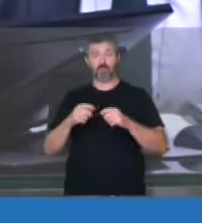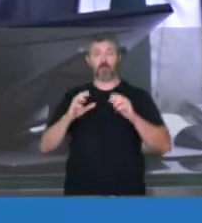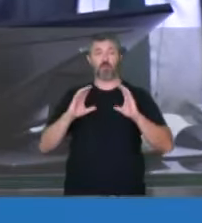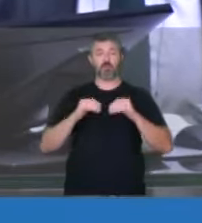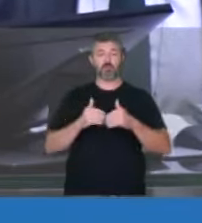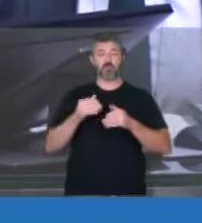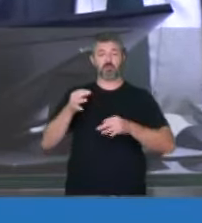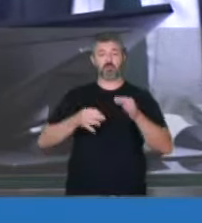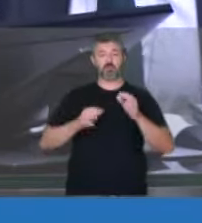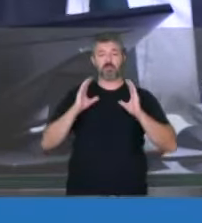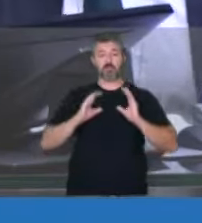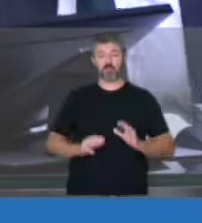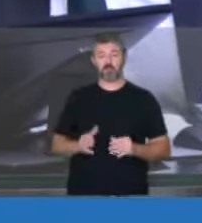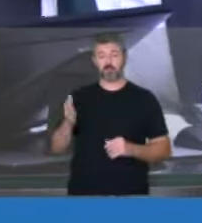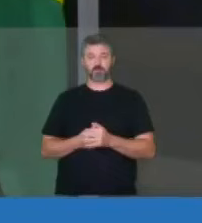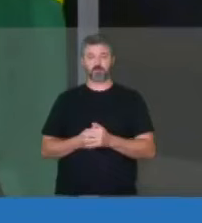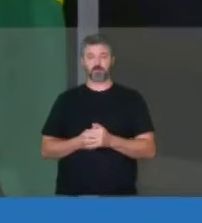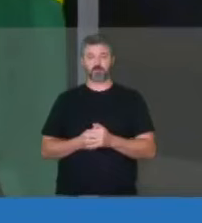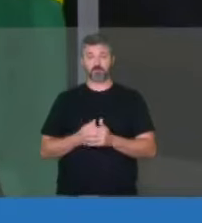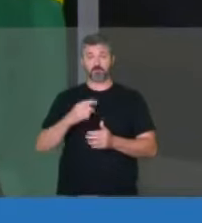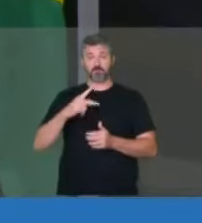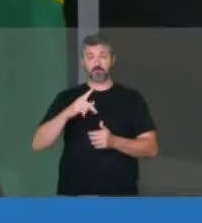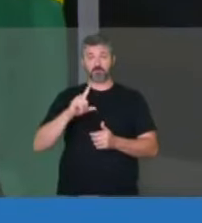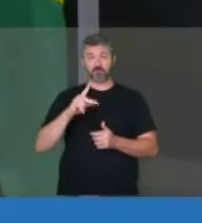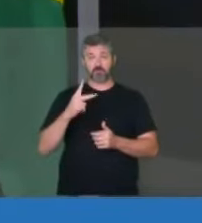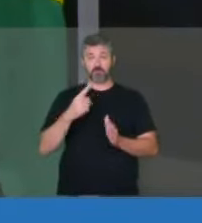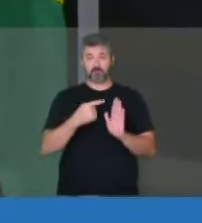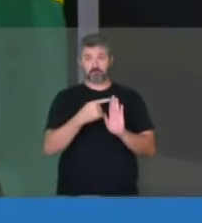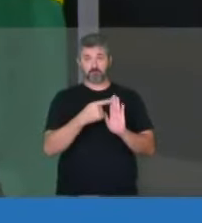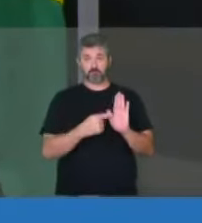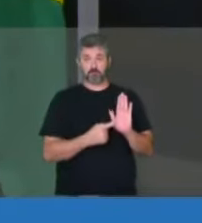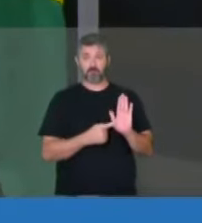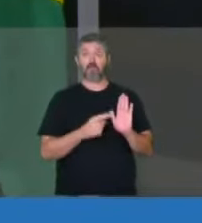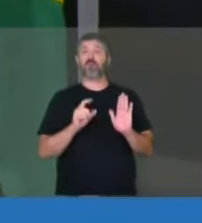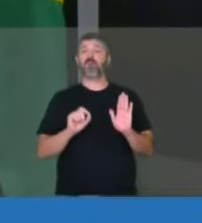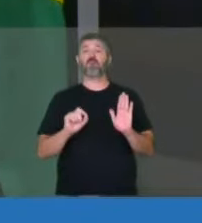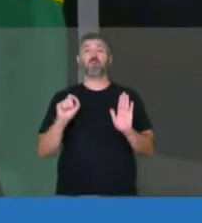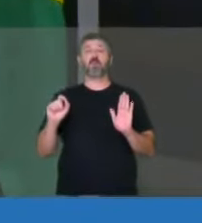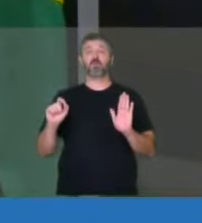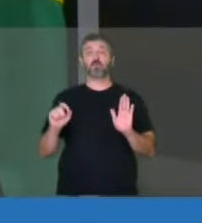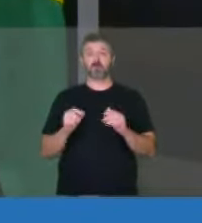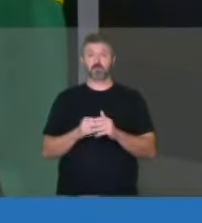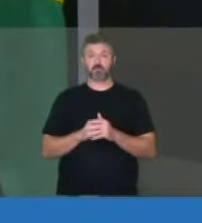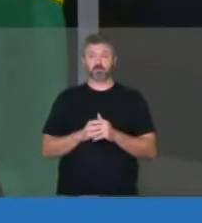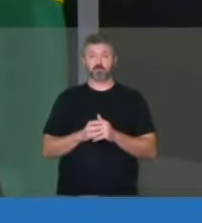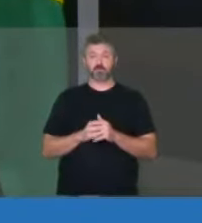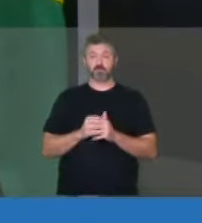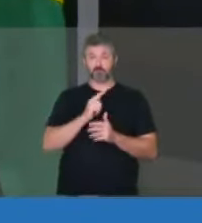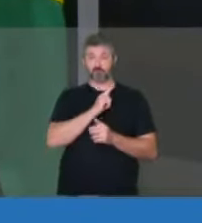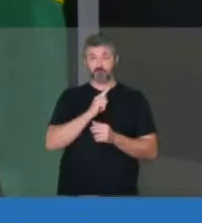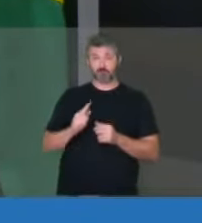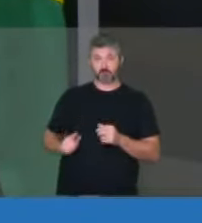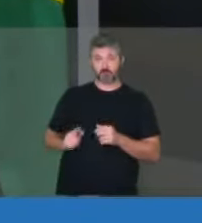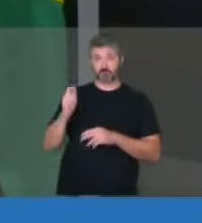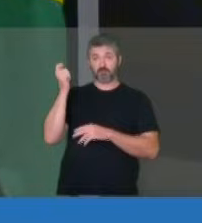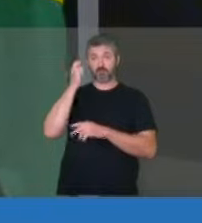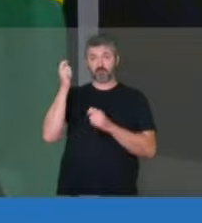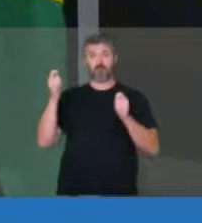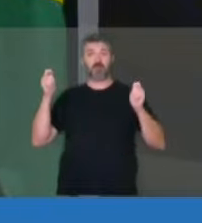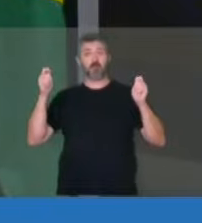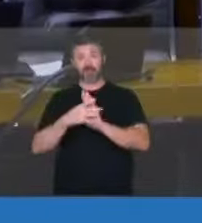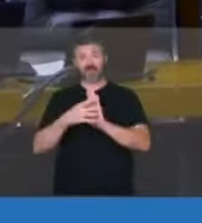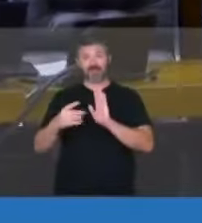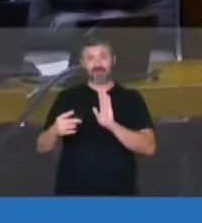Milton Mourão outros senadores da própria bancada Gaúcha também também insistem nessa questão do perdão da dívida